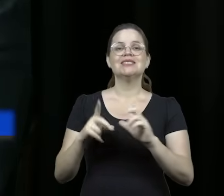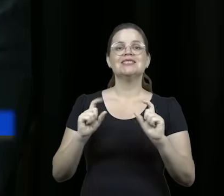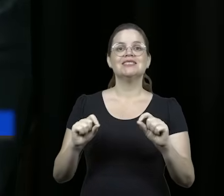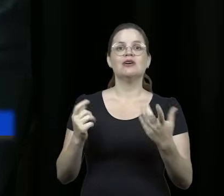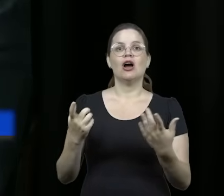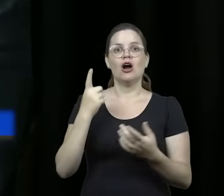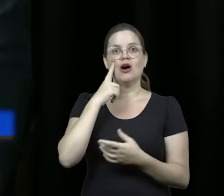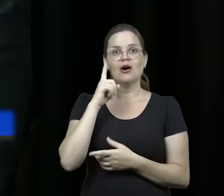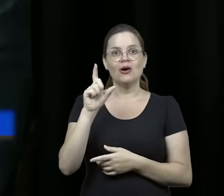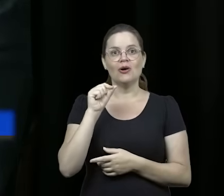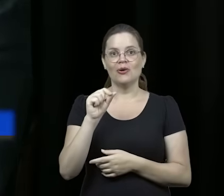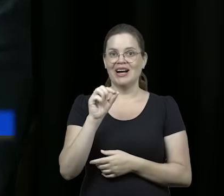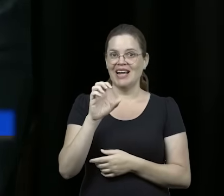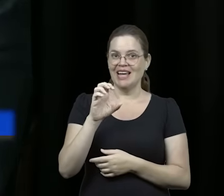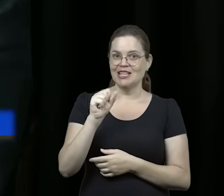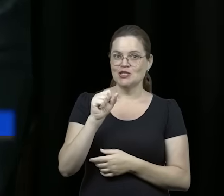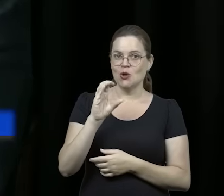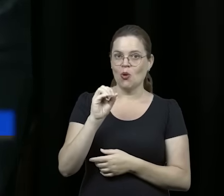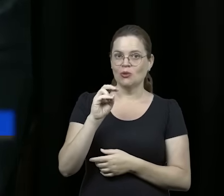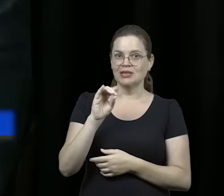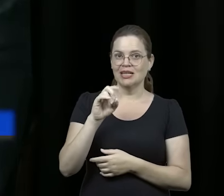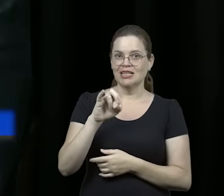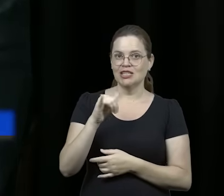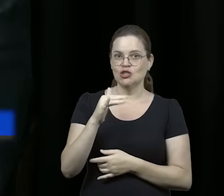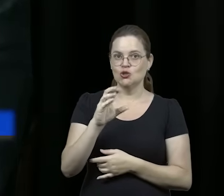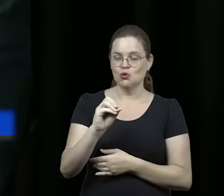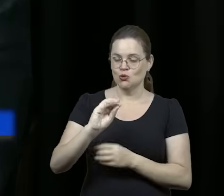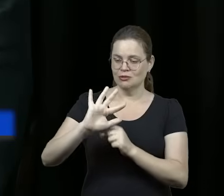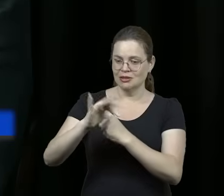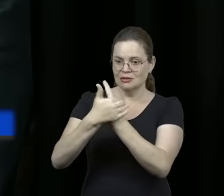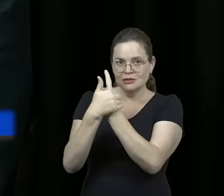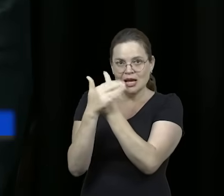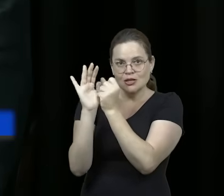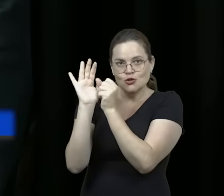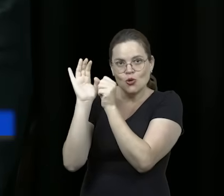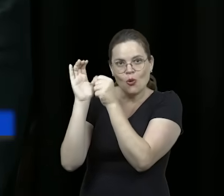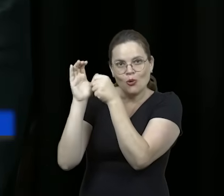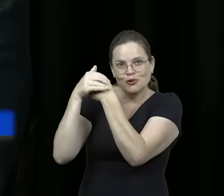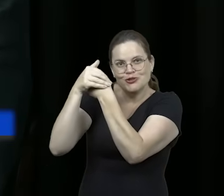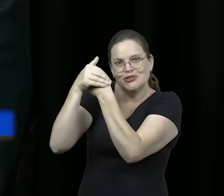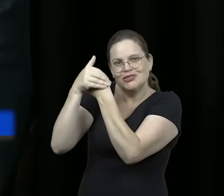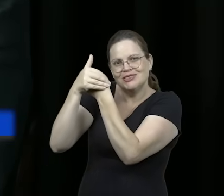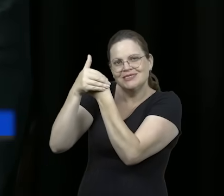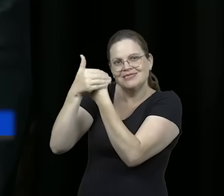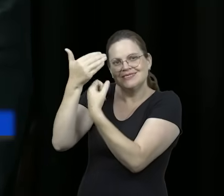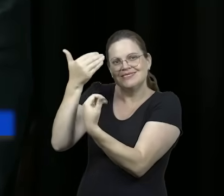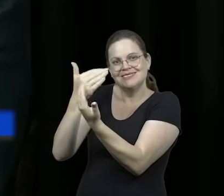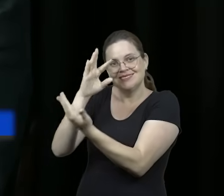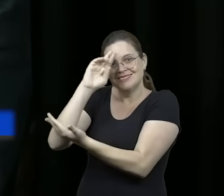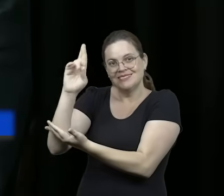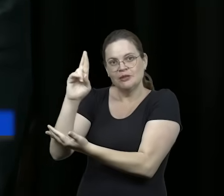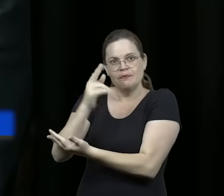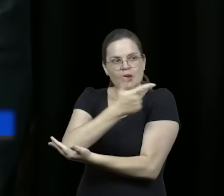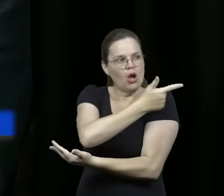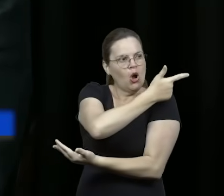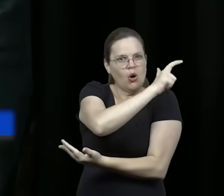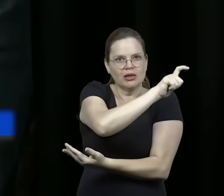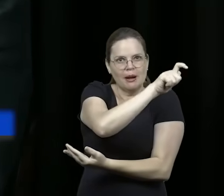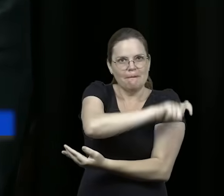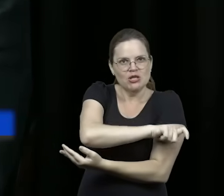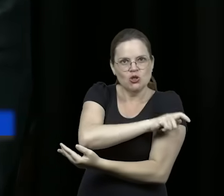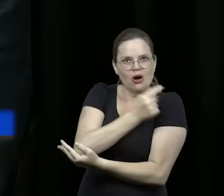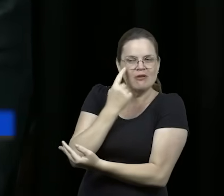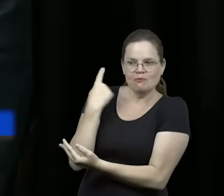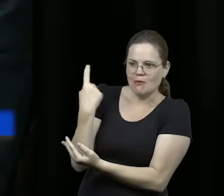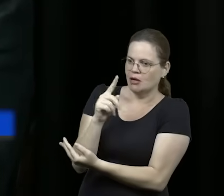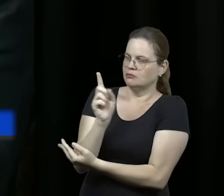a palavra chama de esconderijo, você vai estar escondido. Então, não vai ter nada que te alcance, porque a palavra